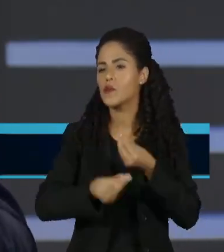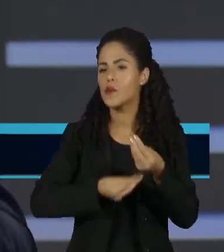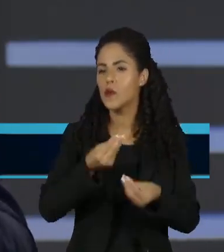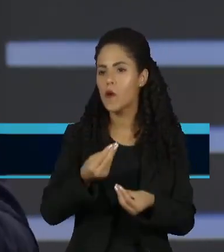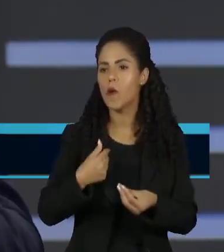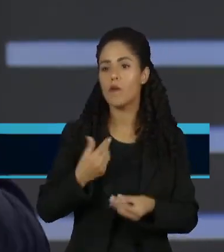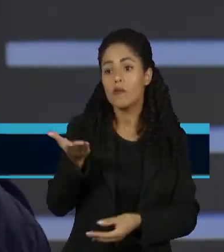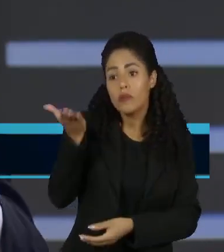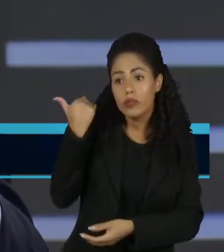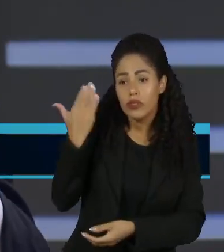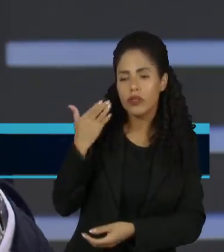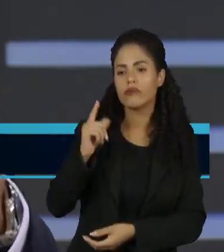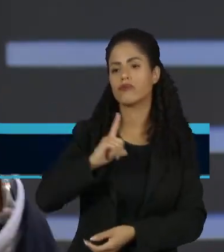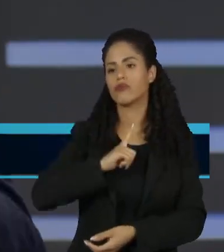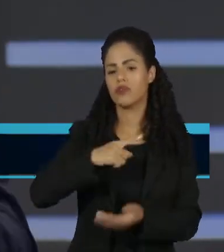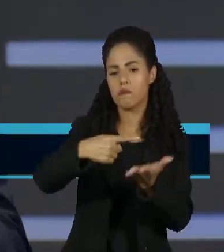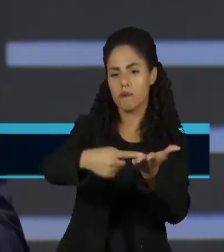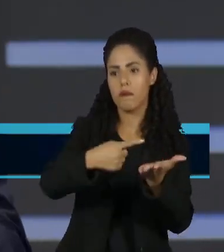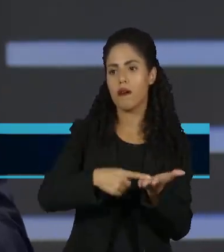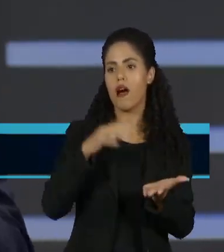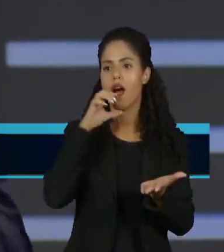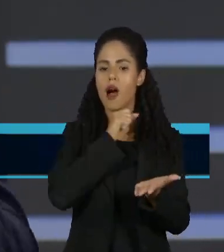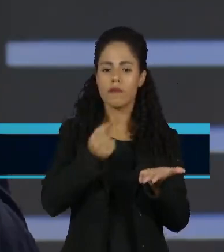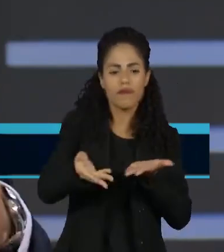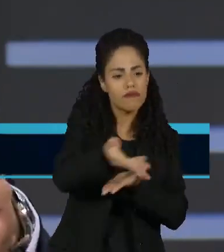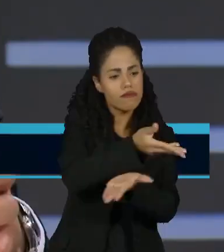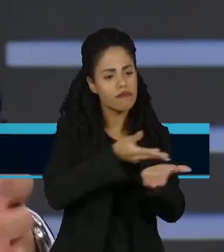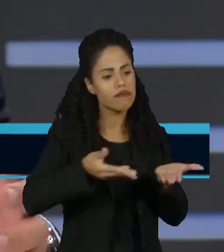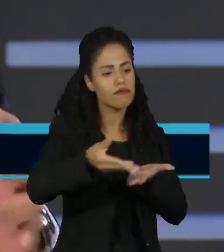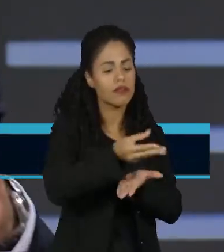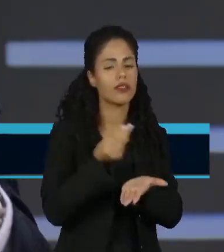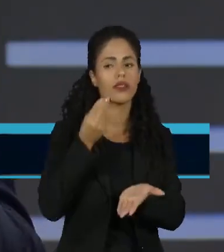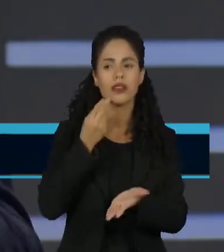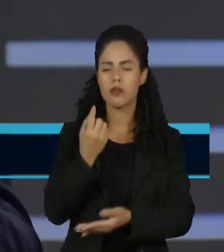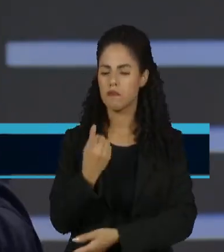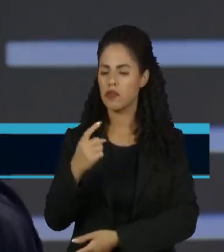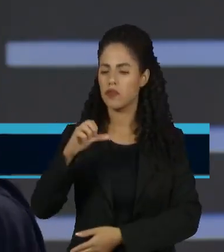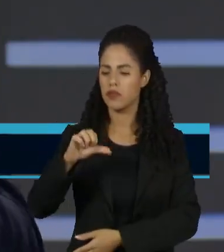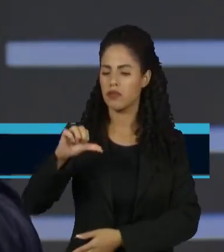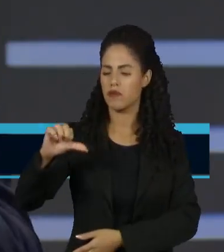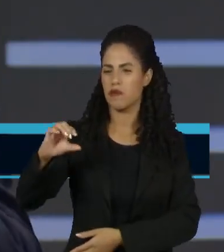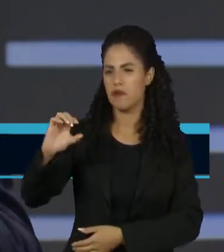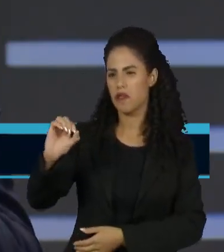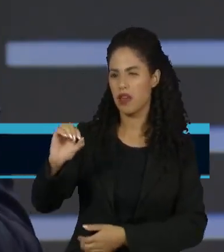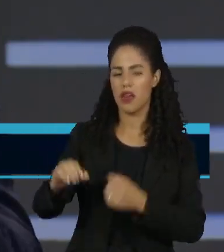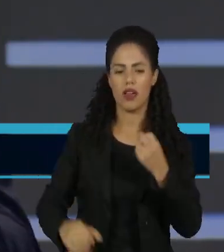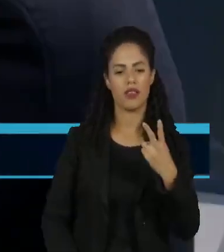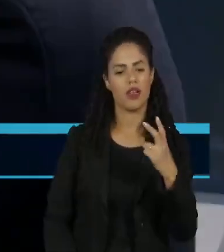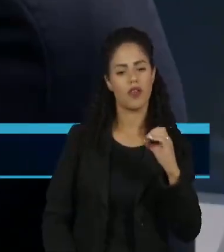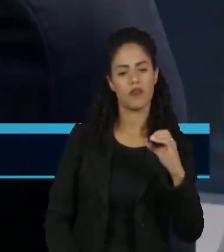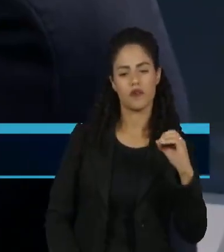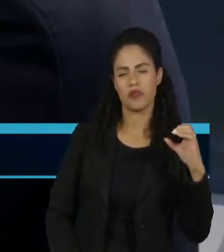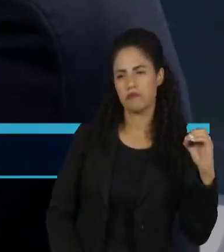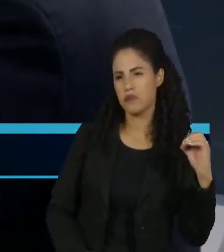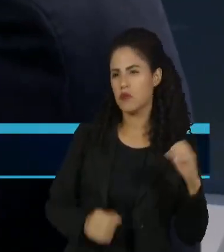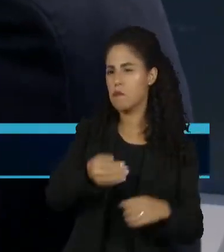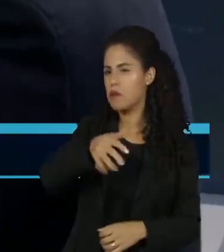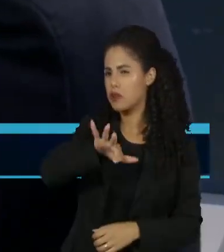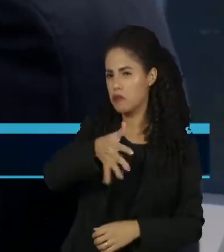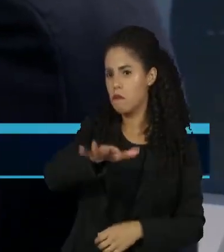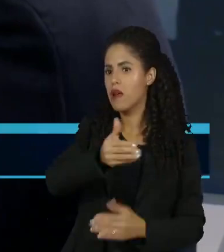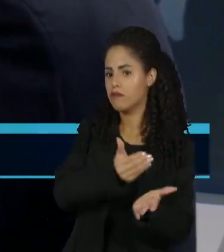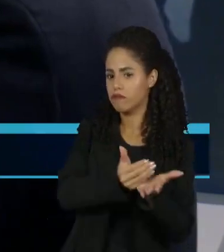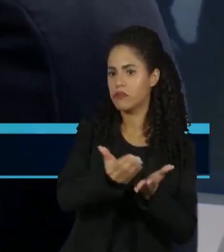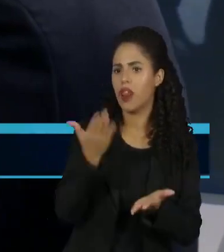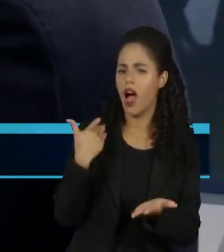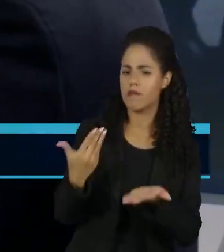moda no mundo acordos multilaterais. Então, foi os anos 90, 2000, início, alguma coisa, todo